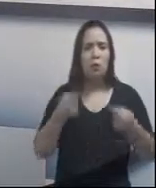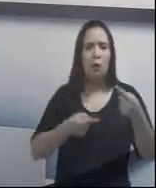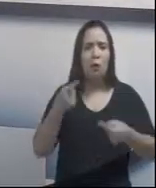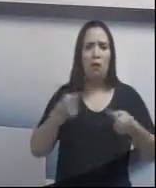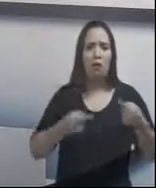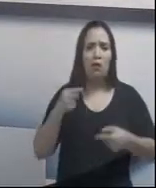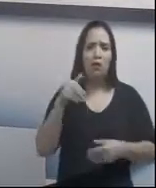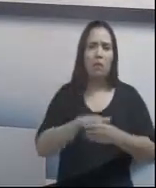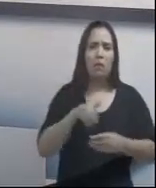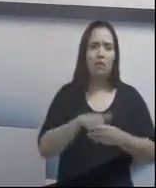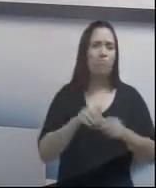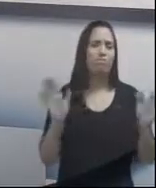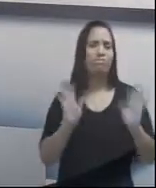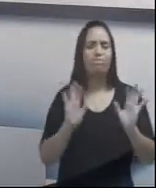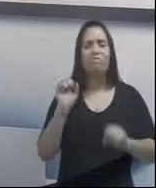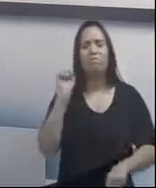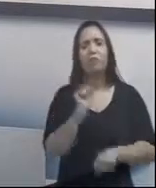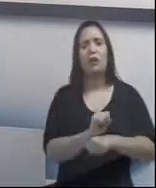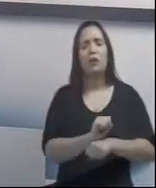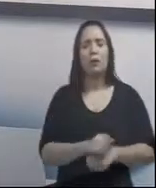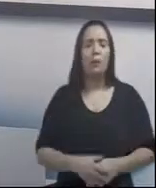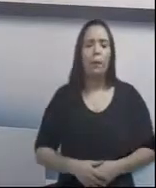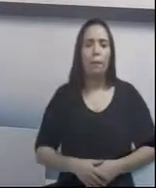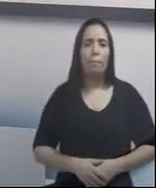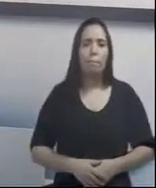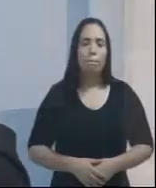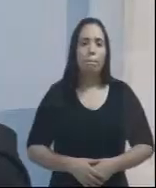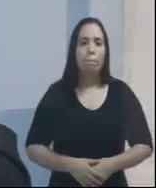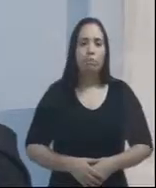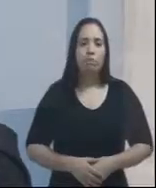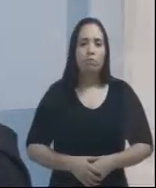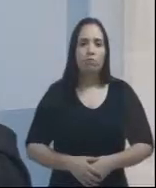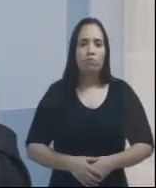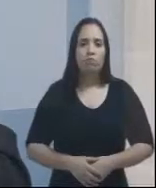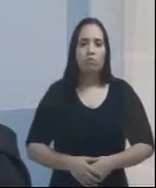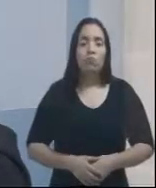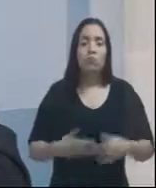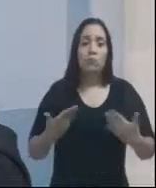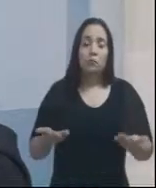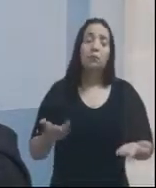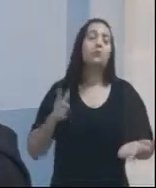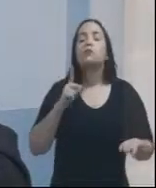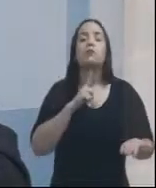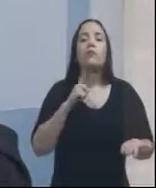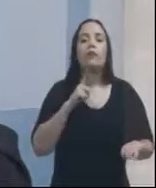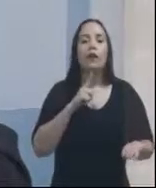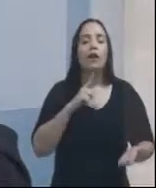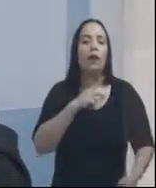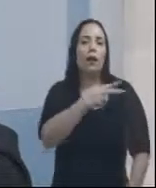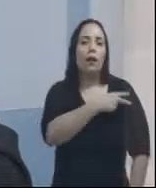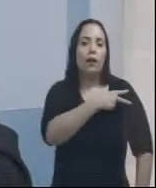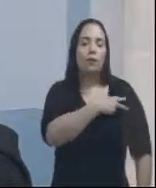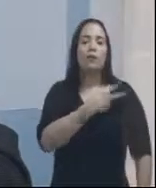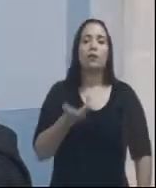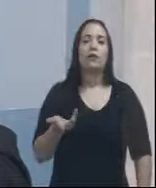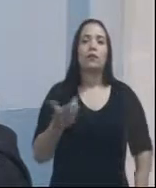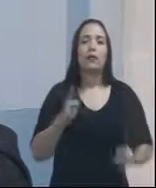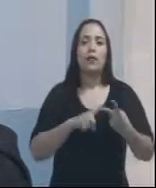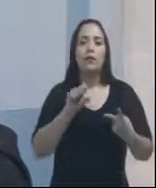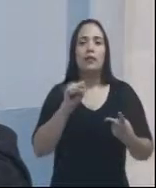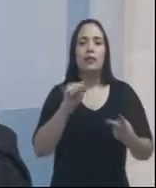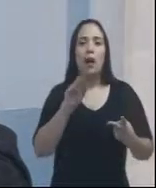Chega Horrível, disso. horrível. Né? Chega disso, né, deputado? O parlamentar que conhece a área, como o capitão Wagner, Cabo